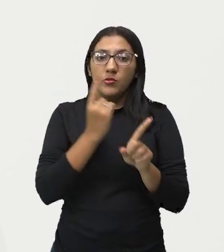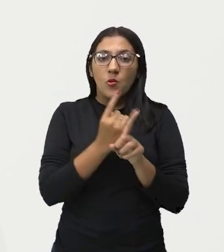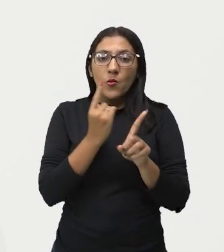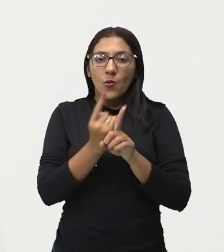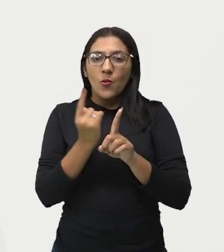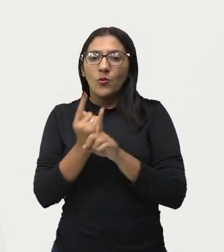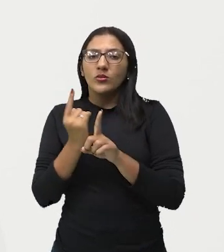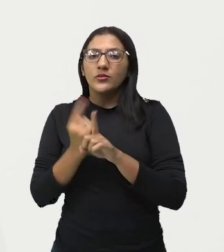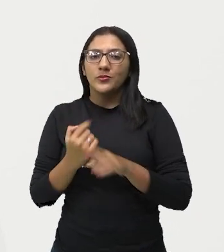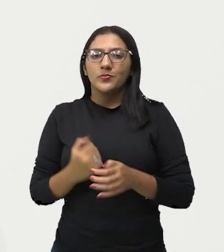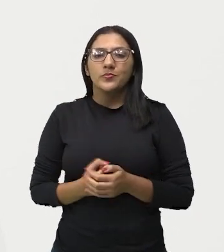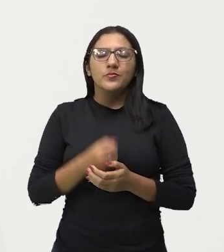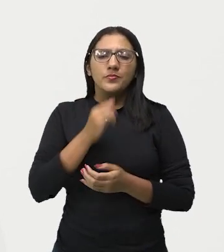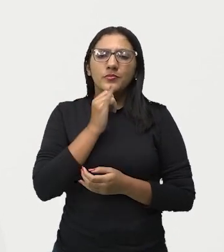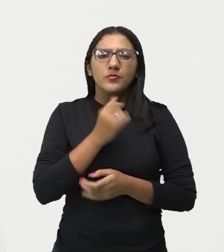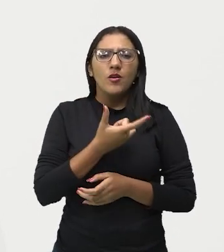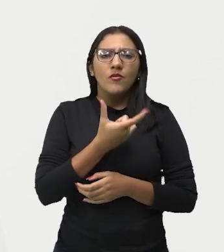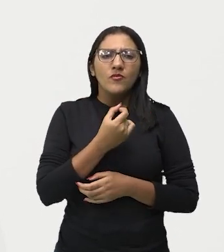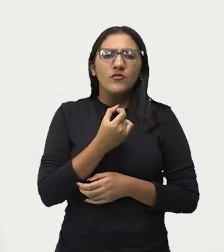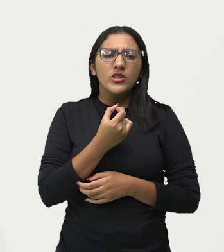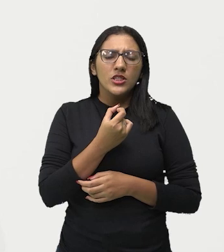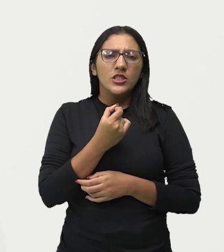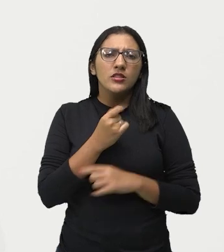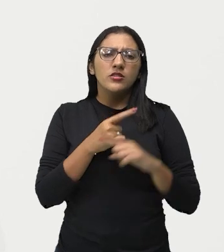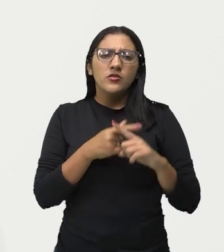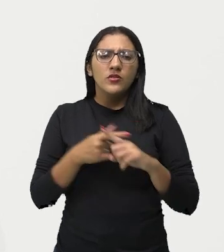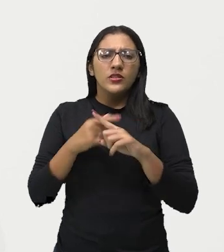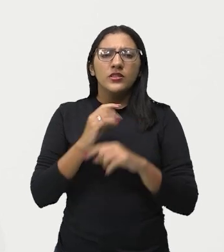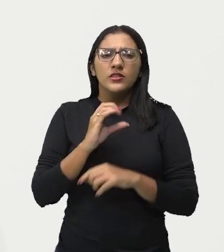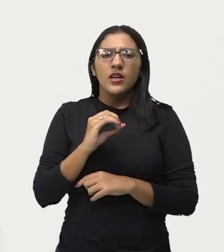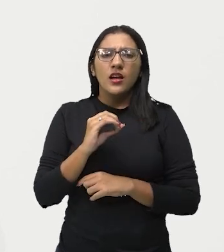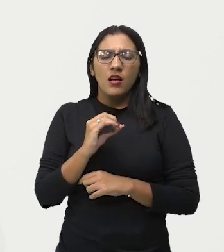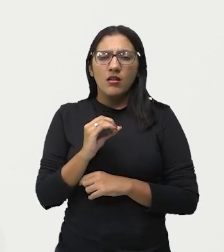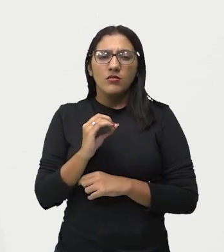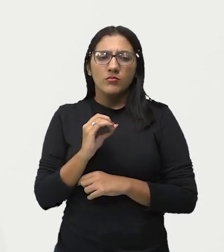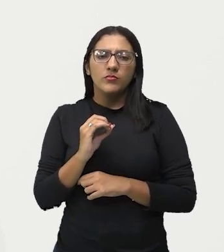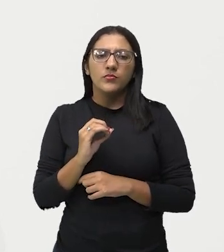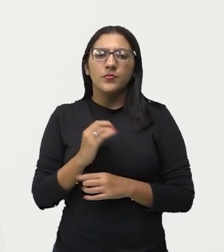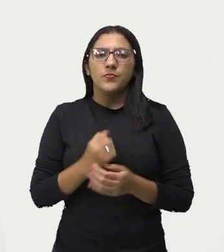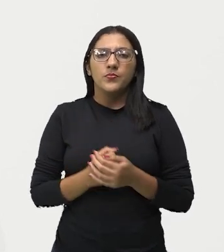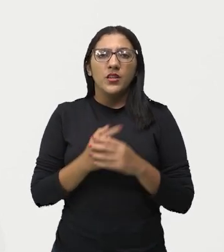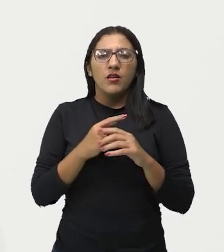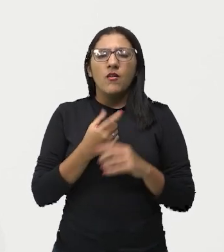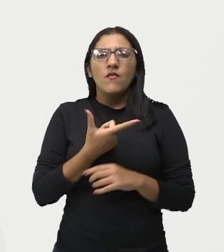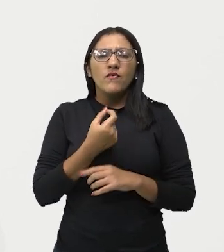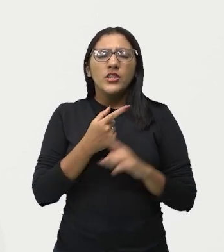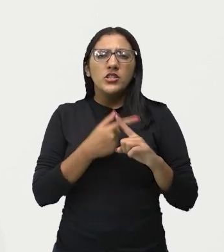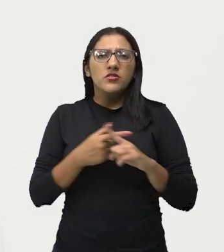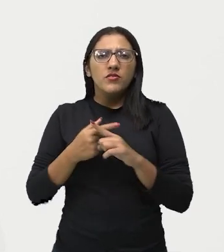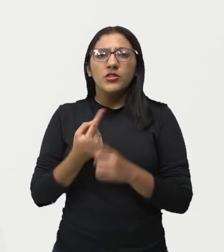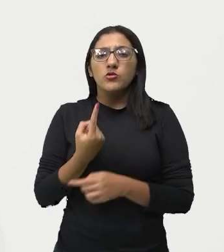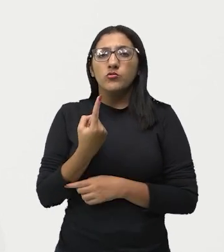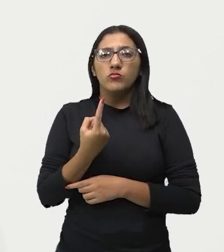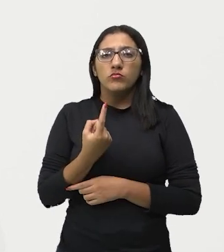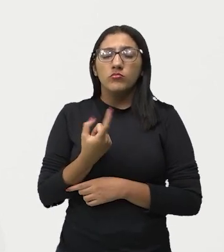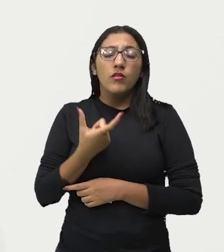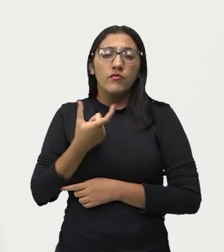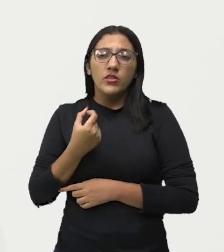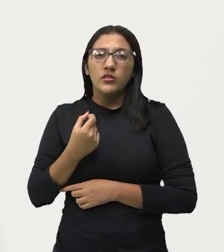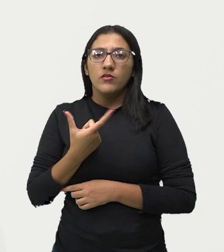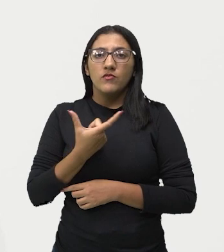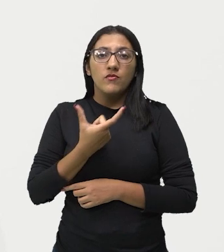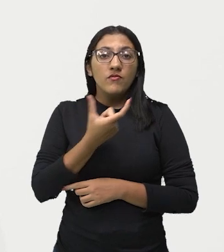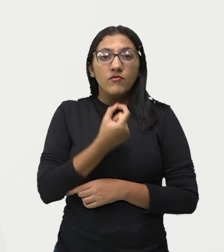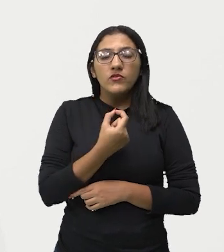múltiplos. Ó, 20 vezes 0 é 20. 20 vezes 1, perdão, 20 vezes 0 é 0. 20 vezes 1 é 20. 20